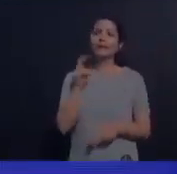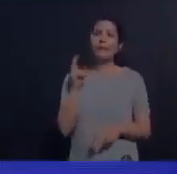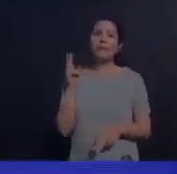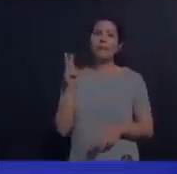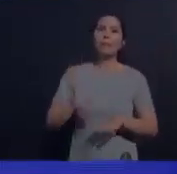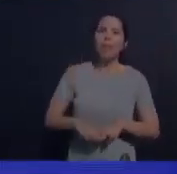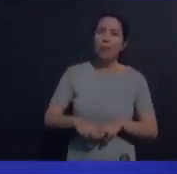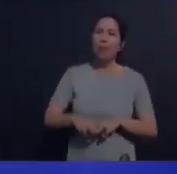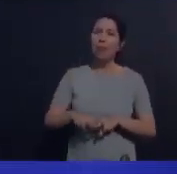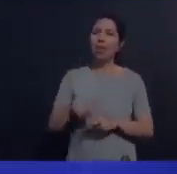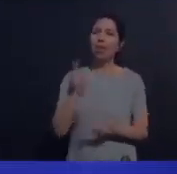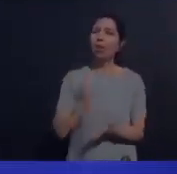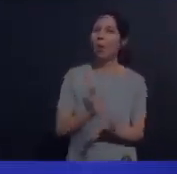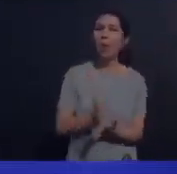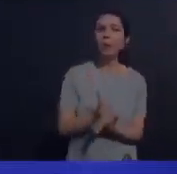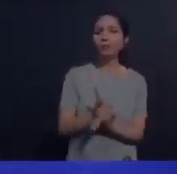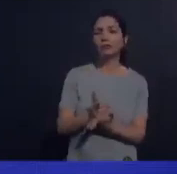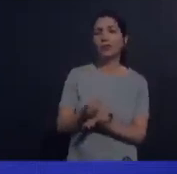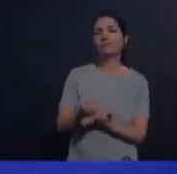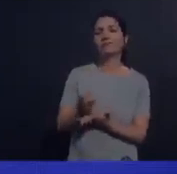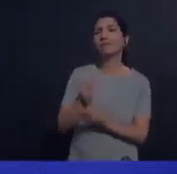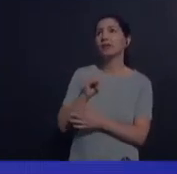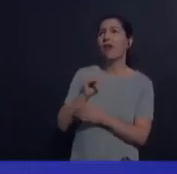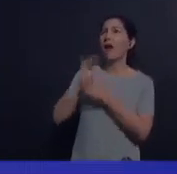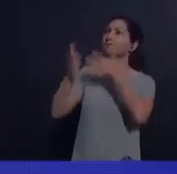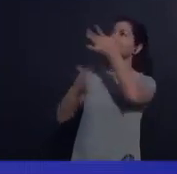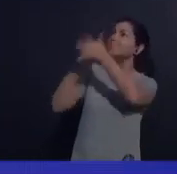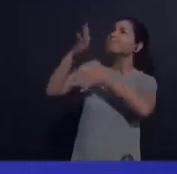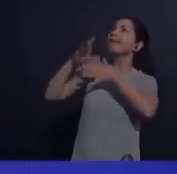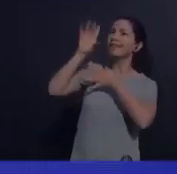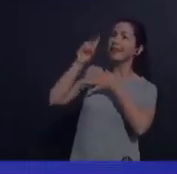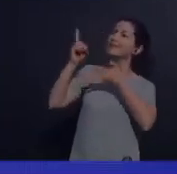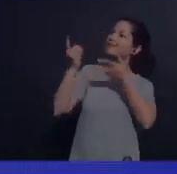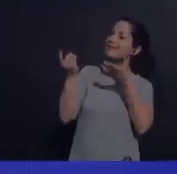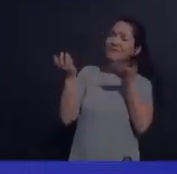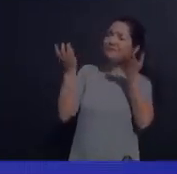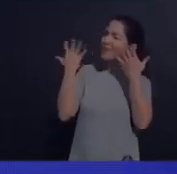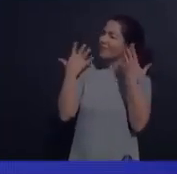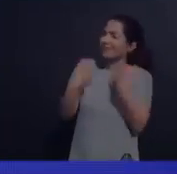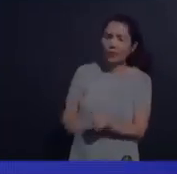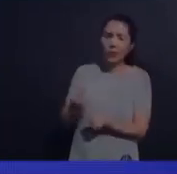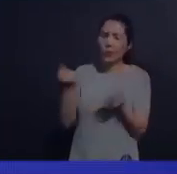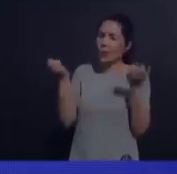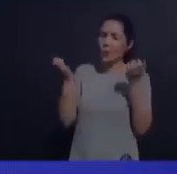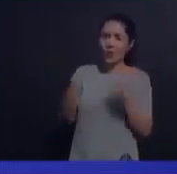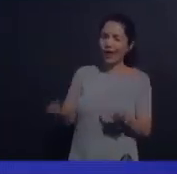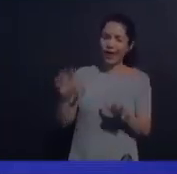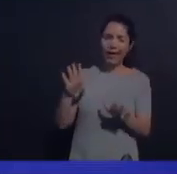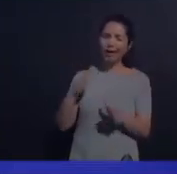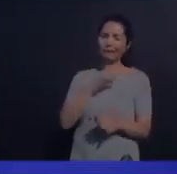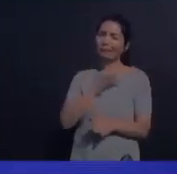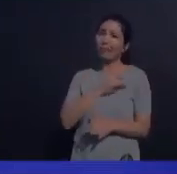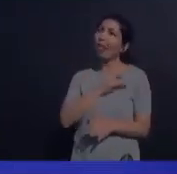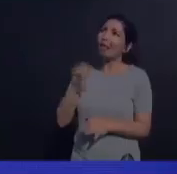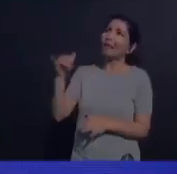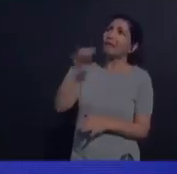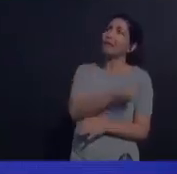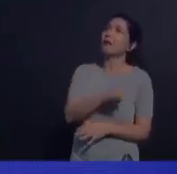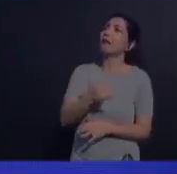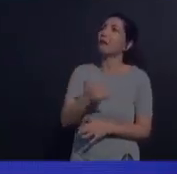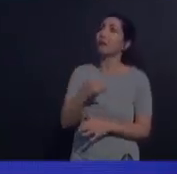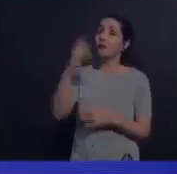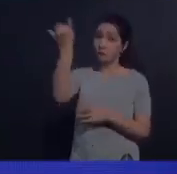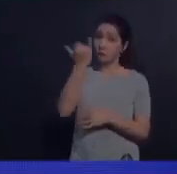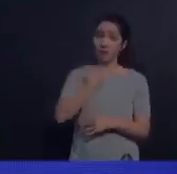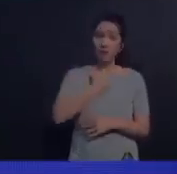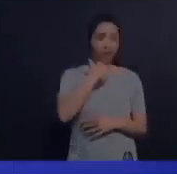eu fui falar com deus deus eu não suporto mais ter esse medo de avião não tem como e deus fosse comigo minha filha confie